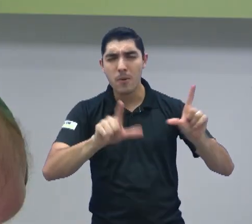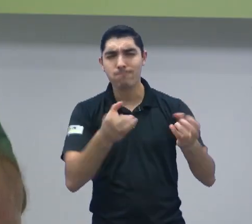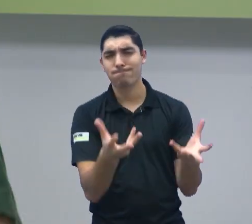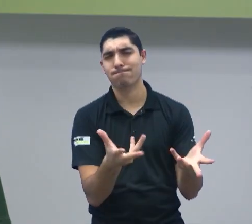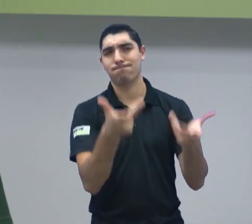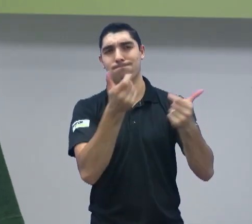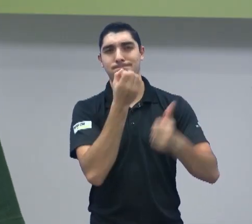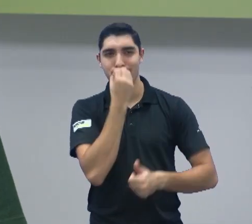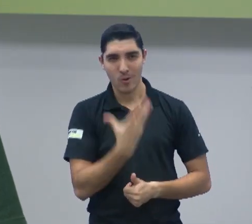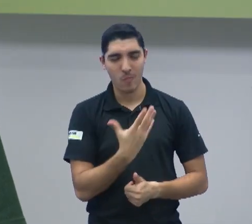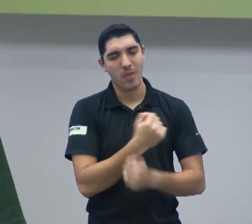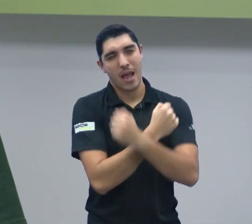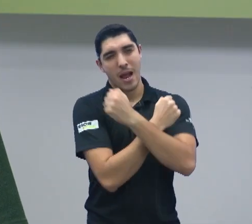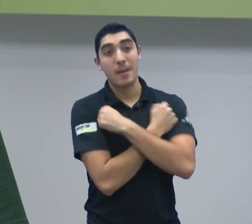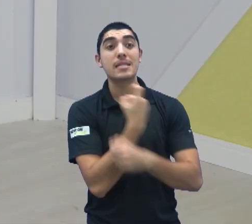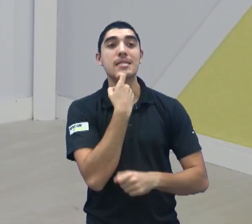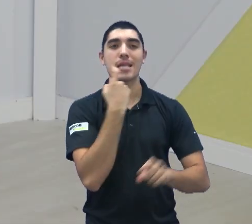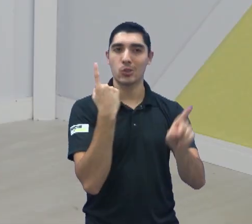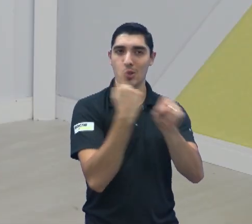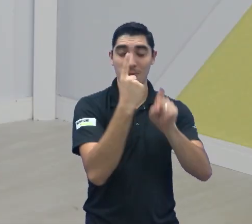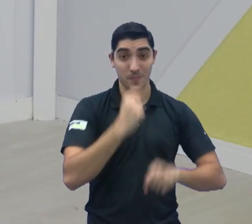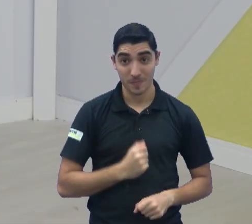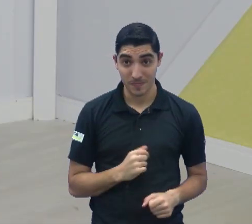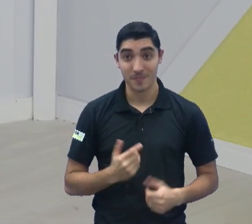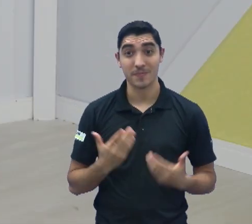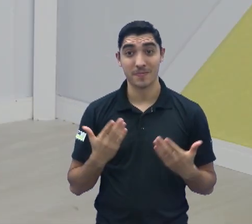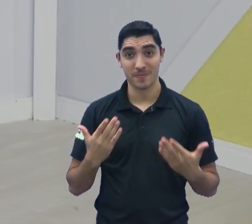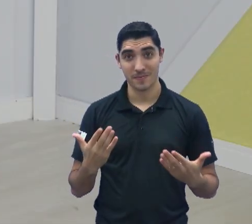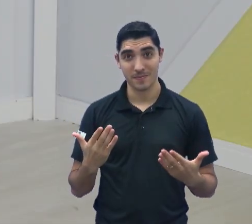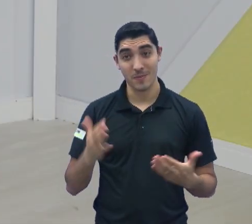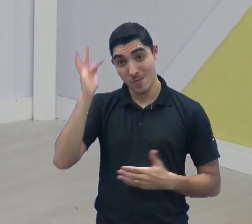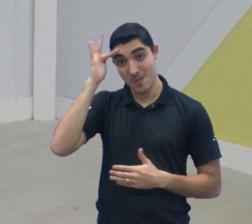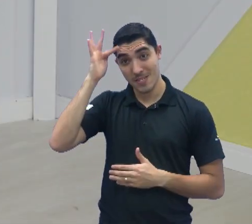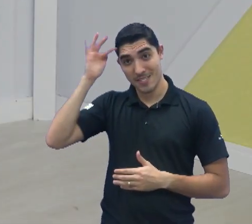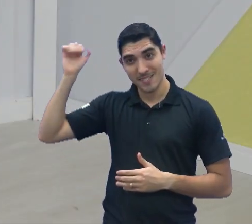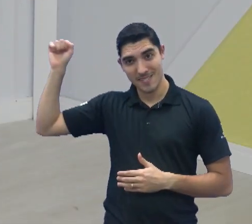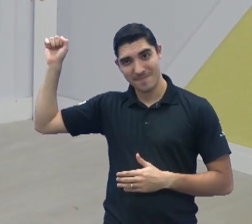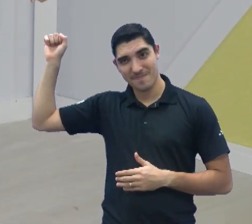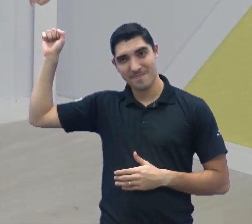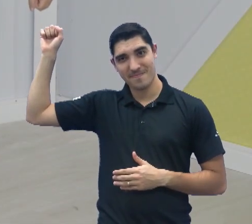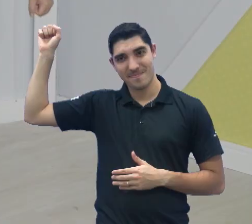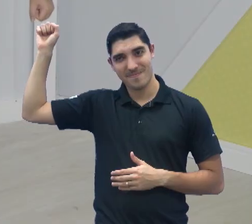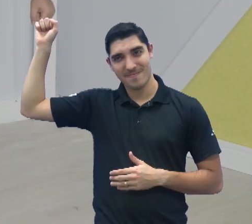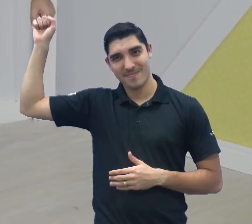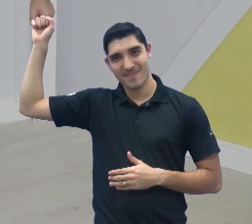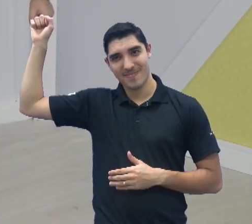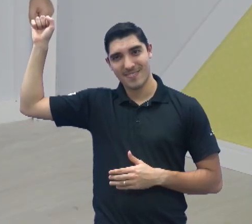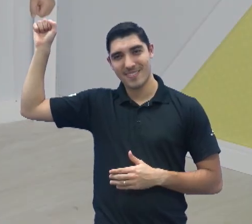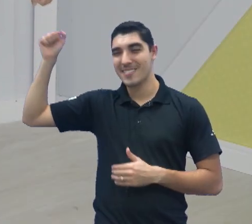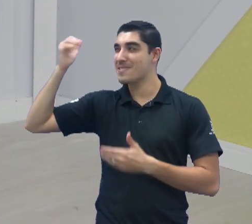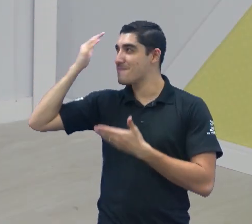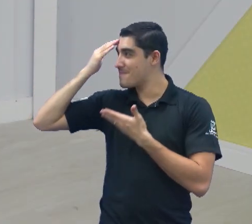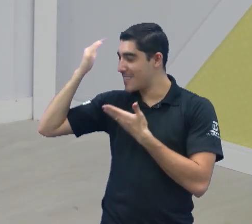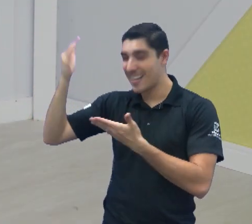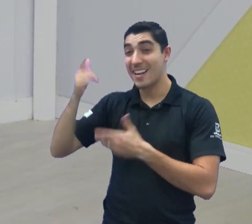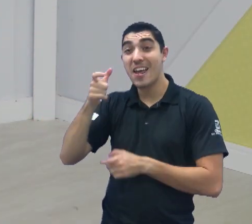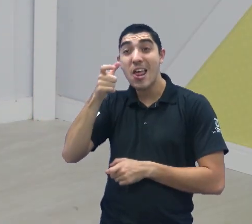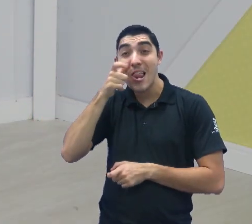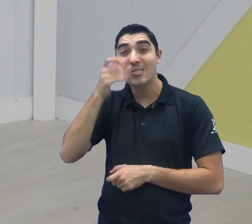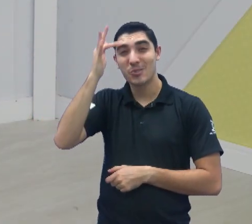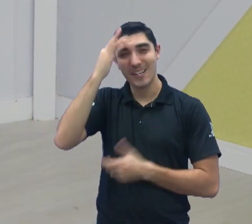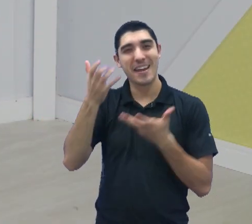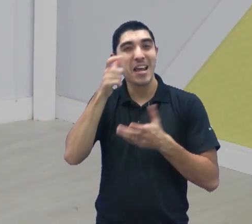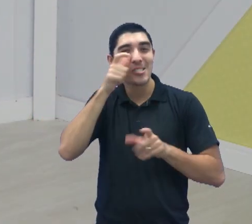Um abraço. Sexta-feira estamos de volta. Valeu. Luizão, sempre bom tê-lo aqui também. Luizão também tá louco para ver o programa do Brunão,